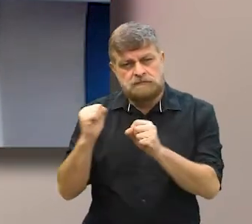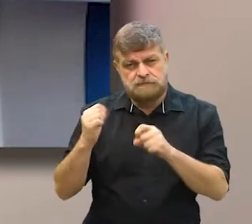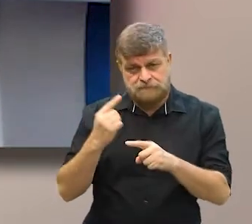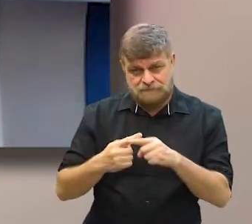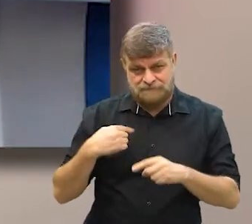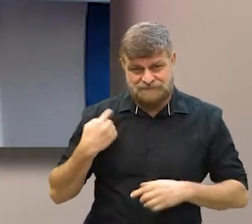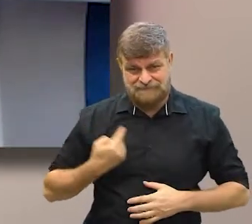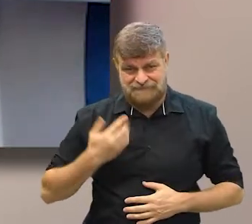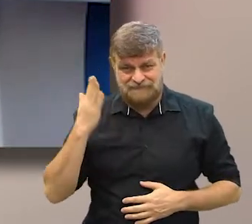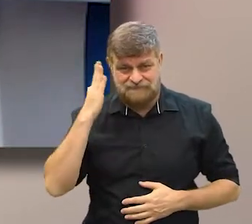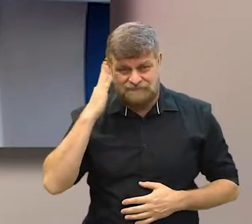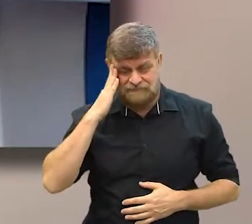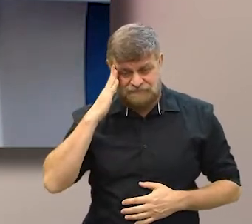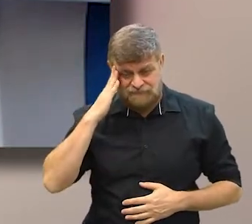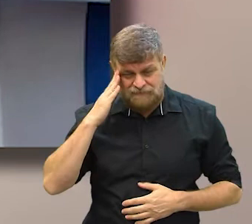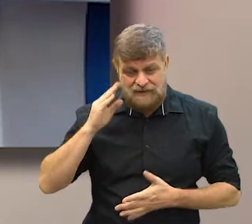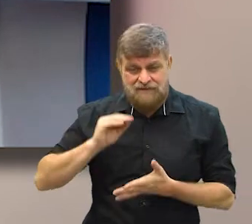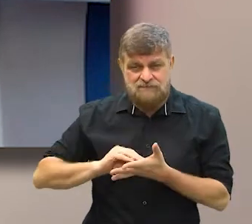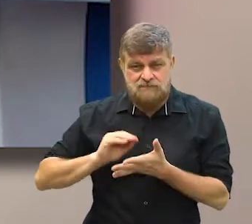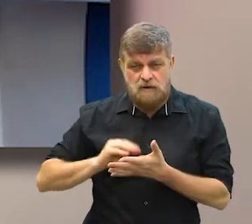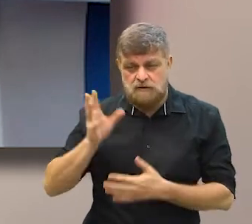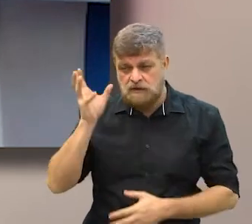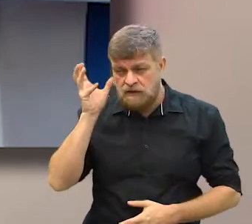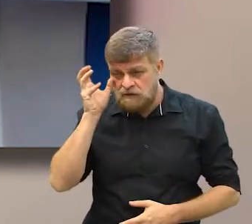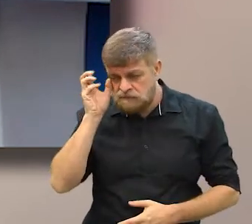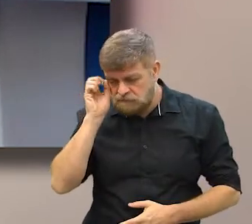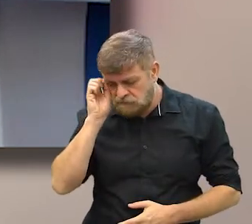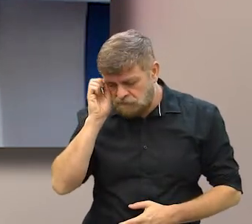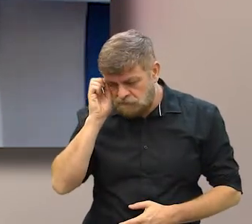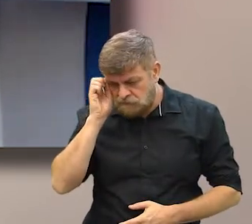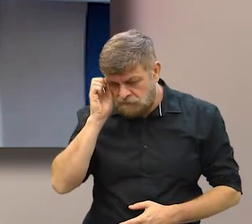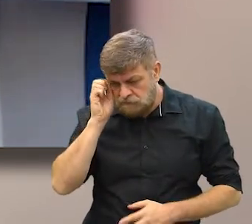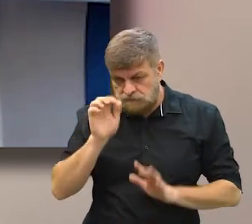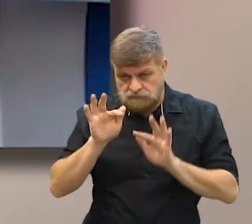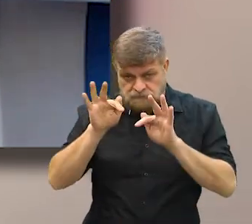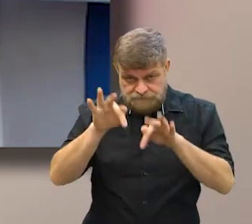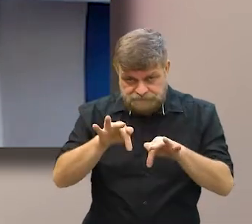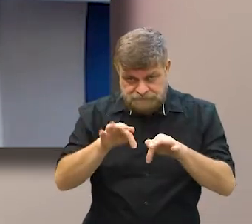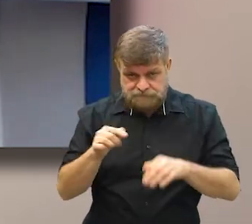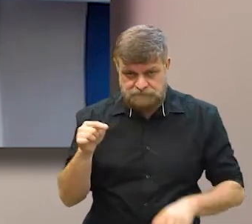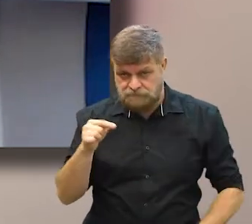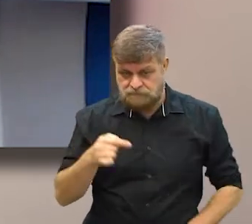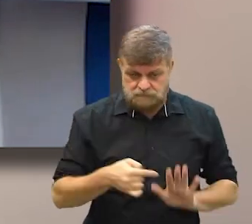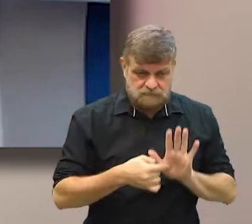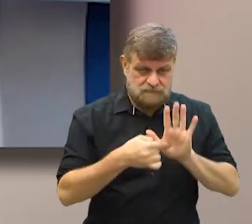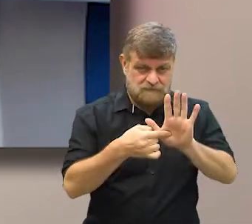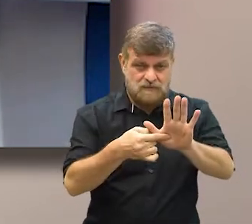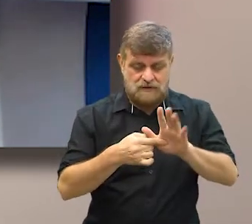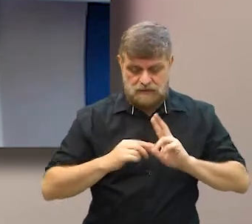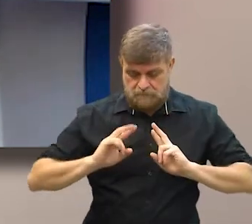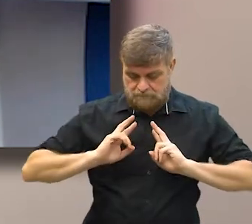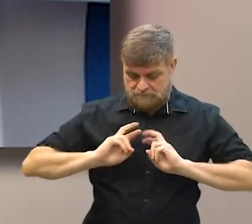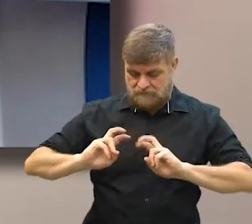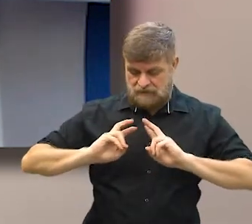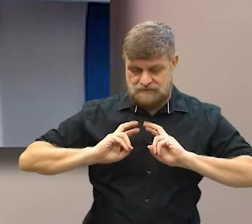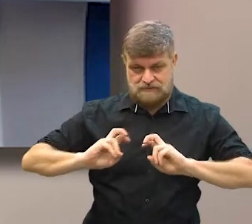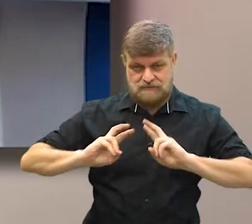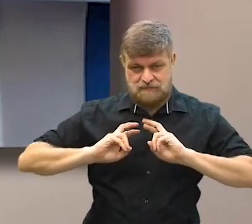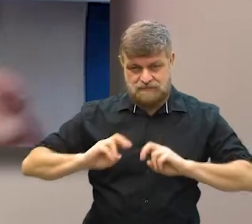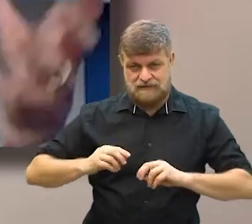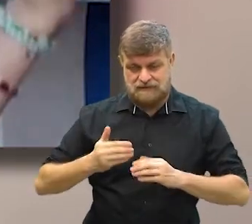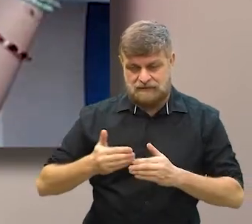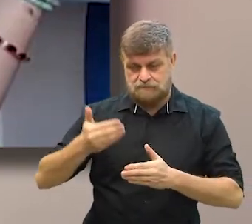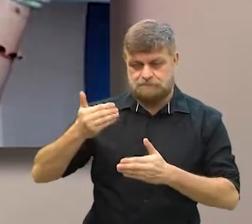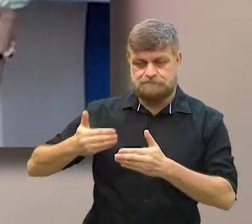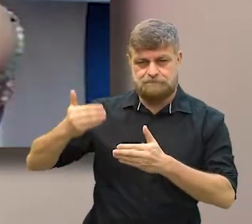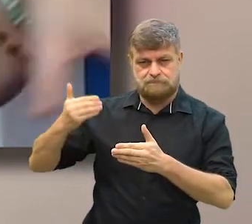a insônia, ela não é algo final. A insônia é um sintoma